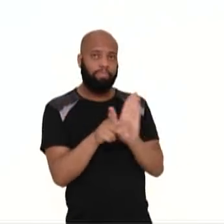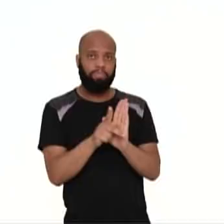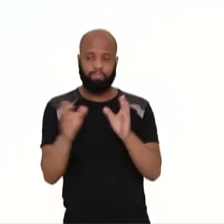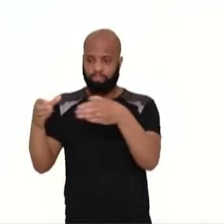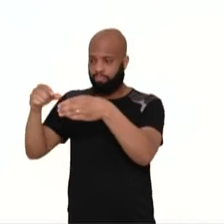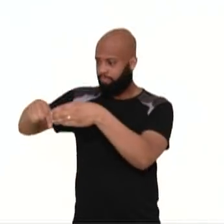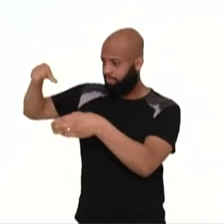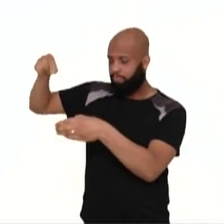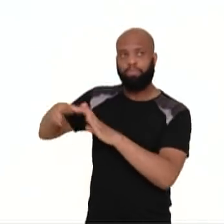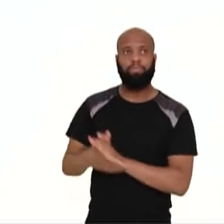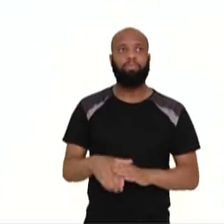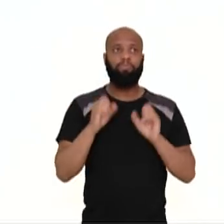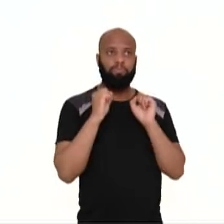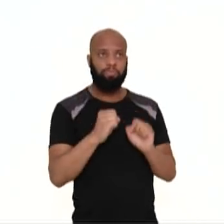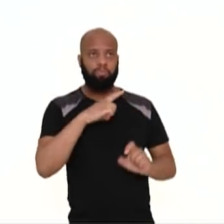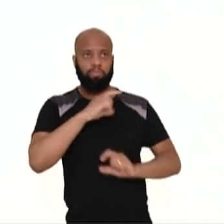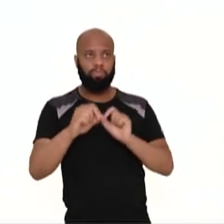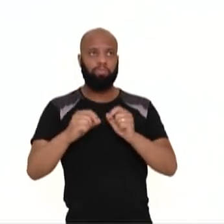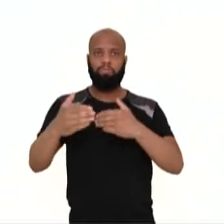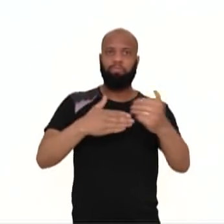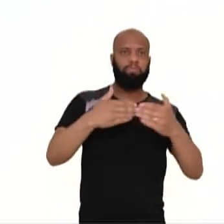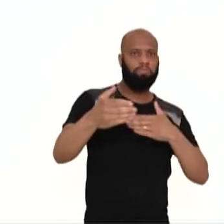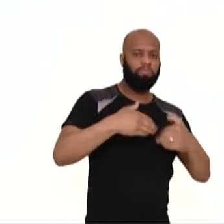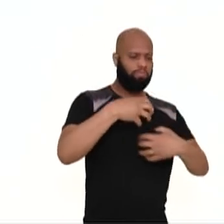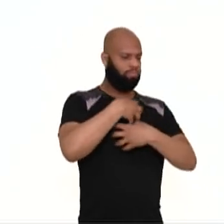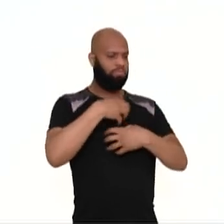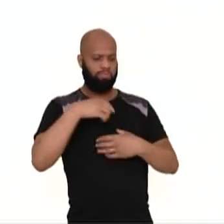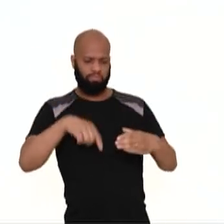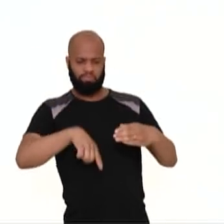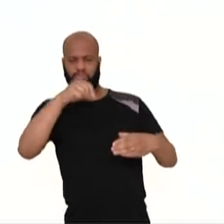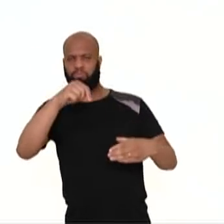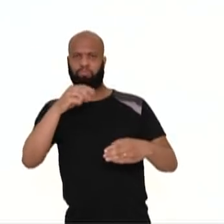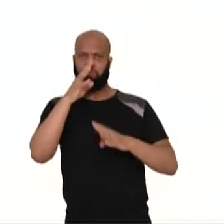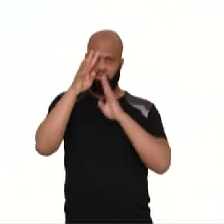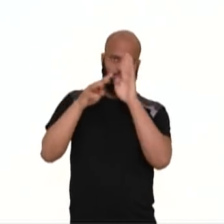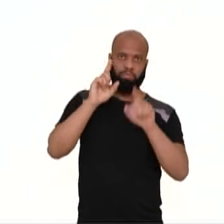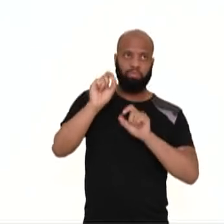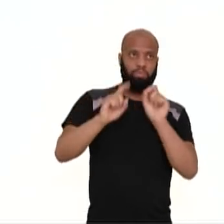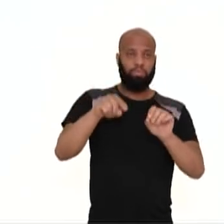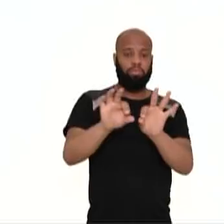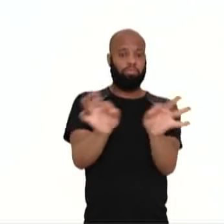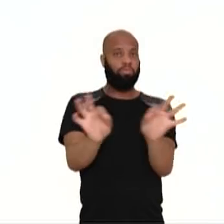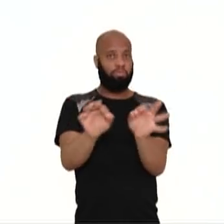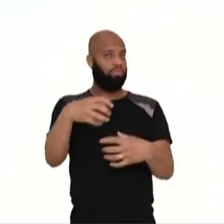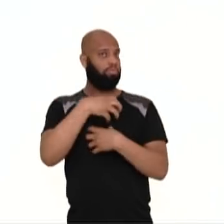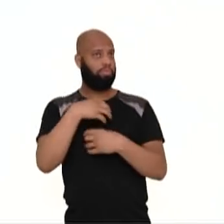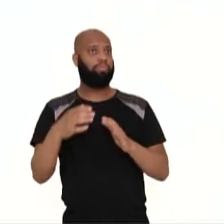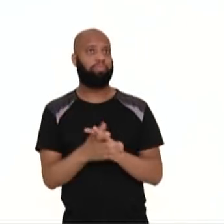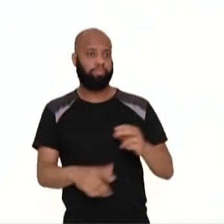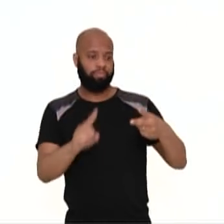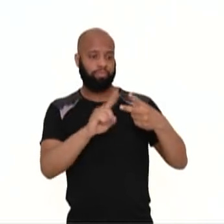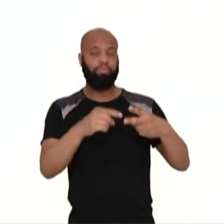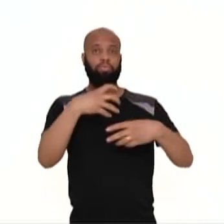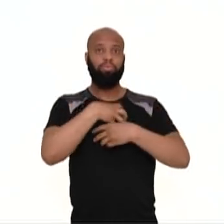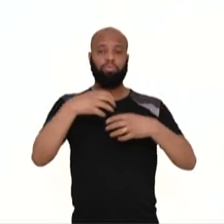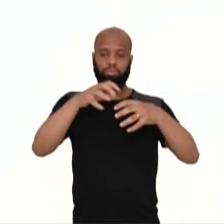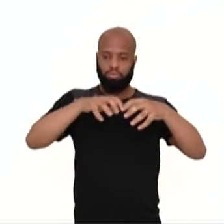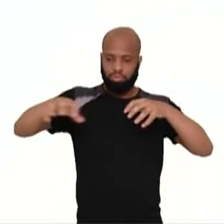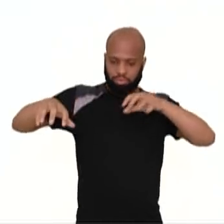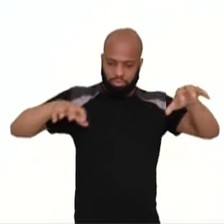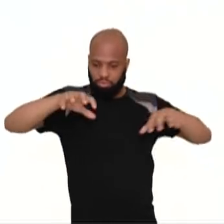amostra, certo? Eu posso pegar de qualquer jeito, sortear, que é o casual simples. Eu posso pegar